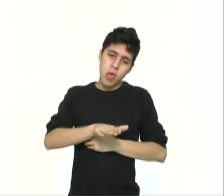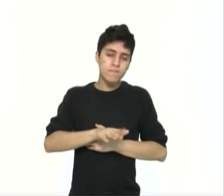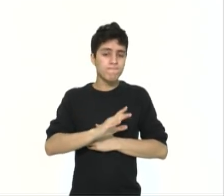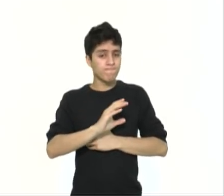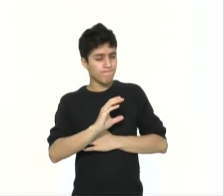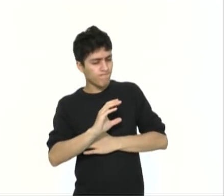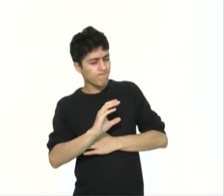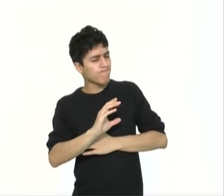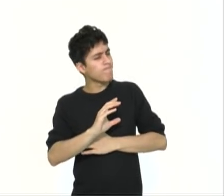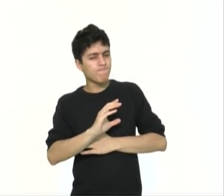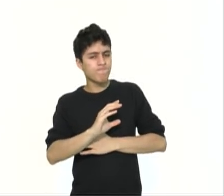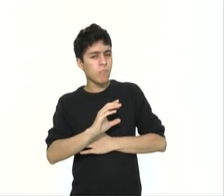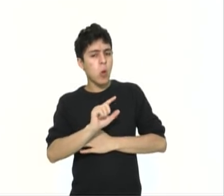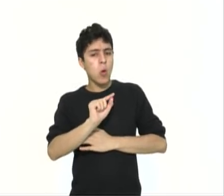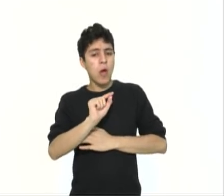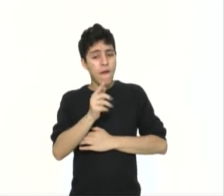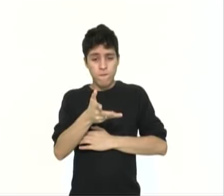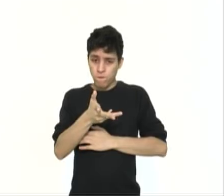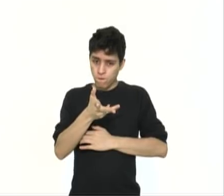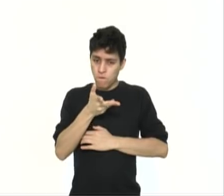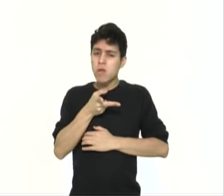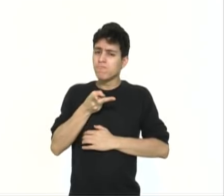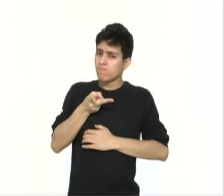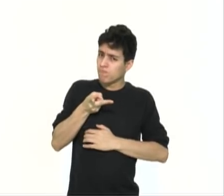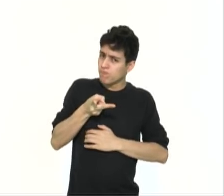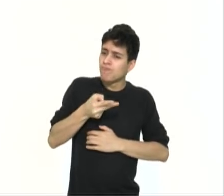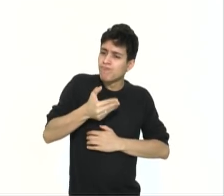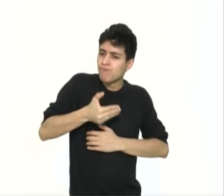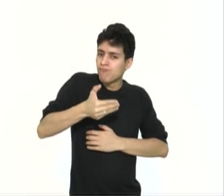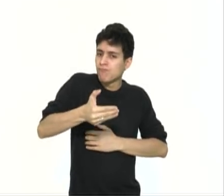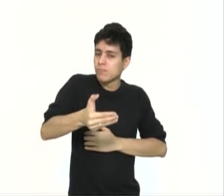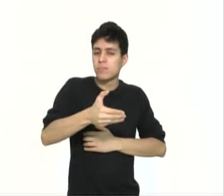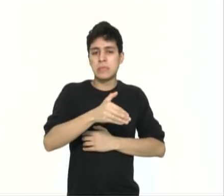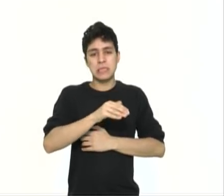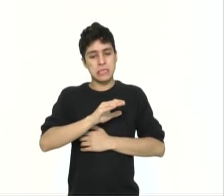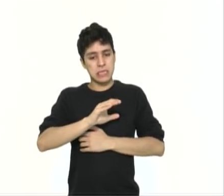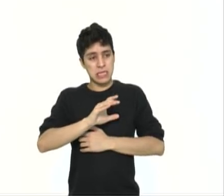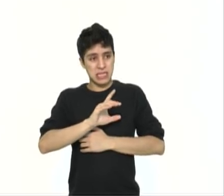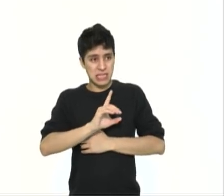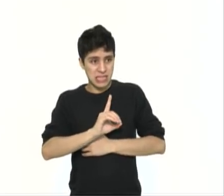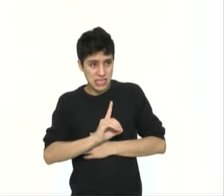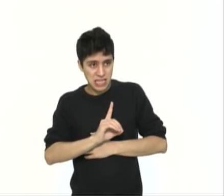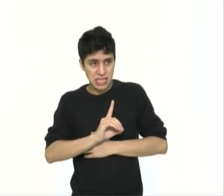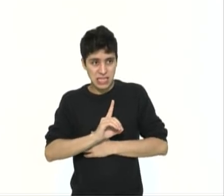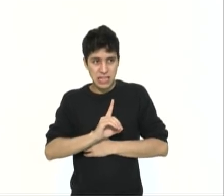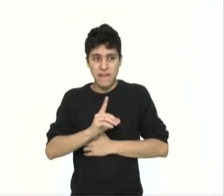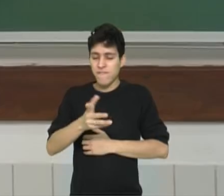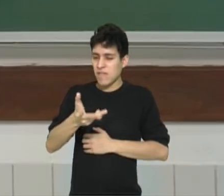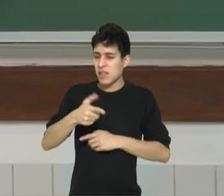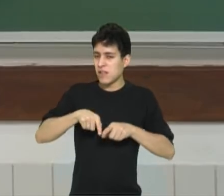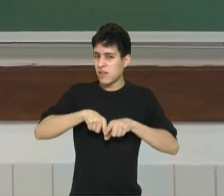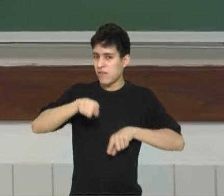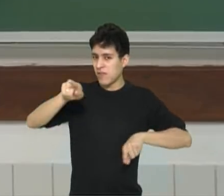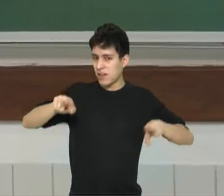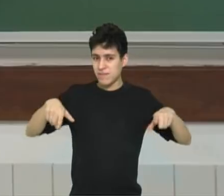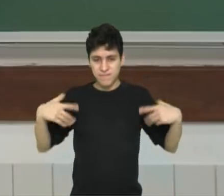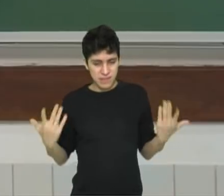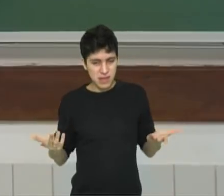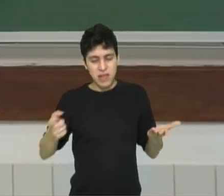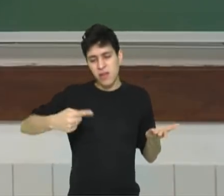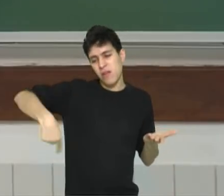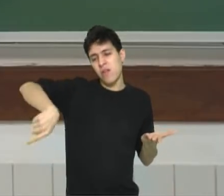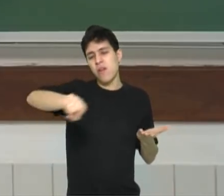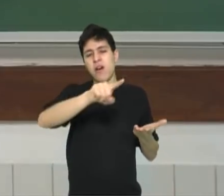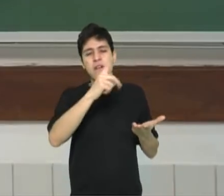Na opção C, ter uma velocidade constante. Ou a opção C, ter velocidade variável. E aí, qual